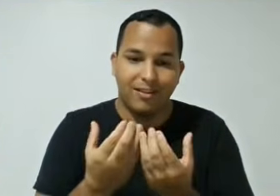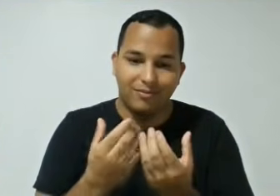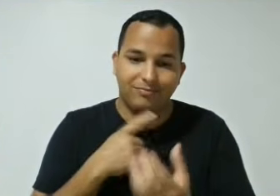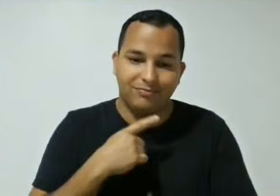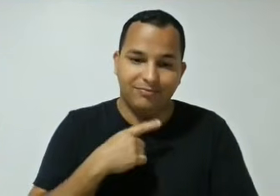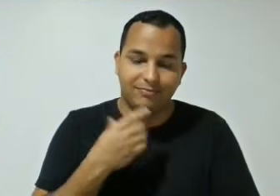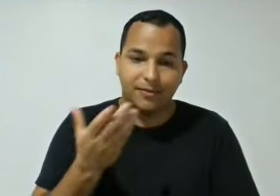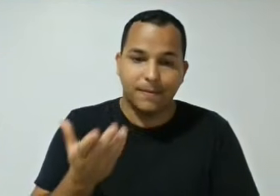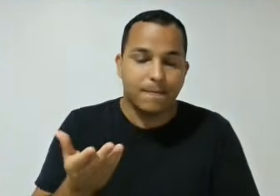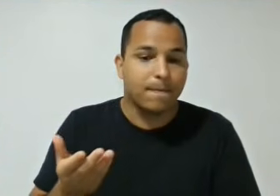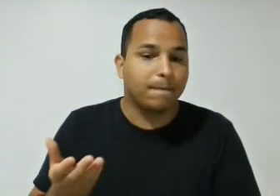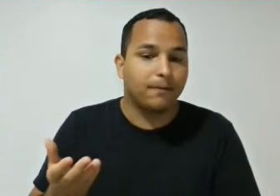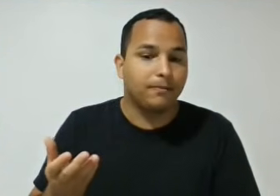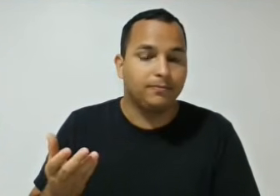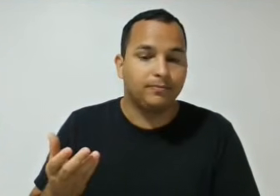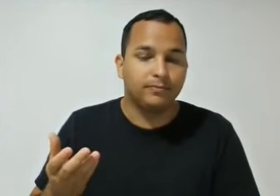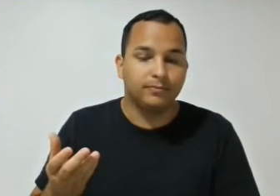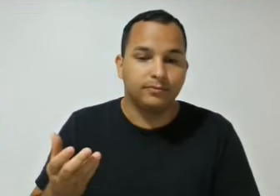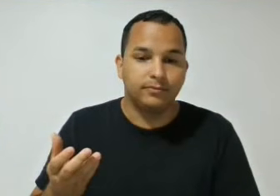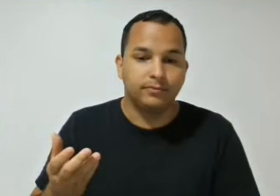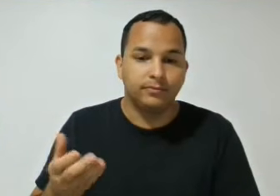Então, tem